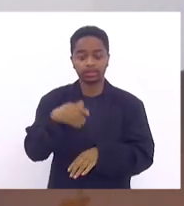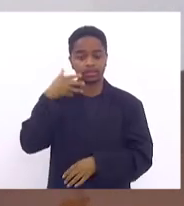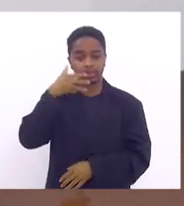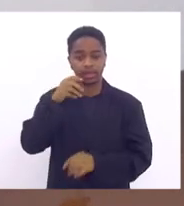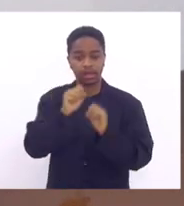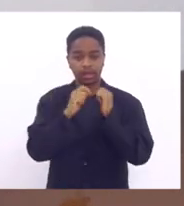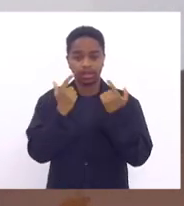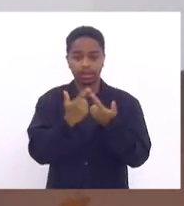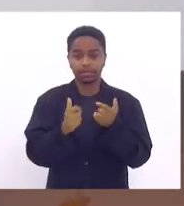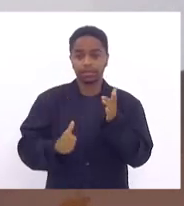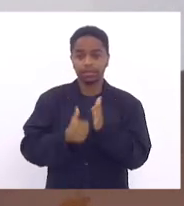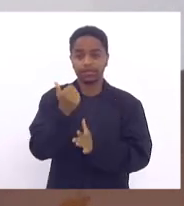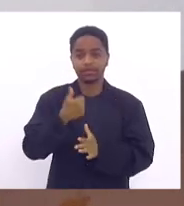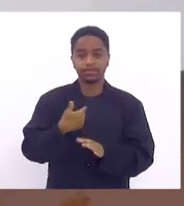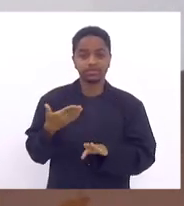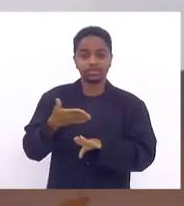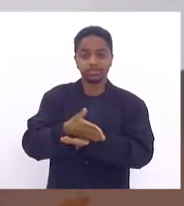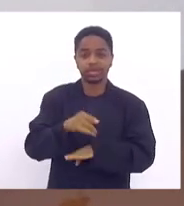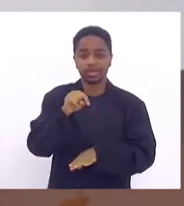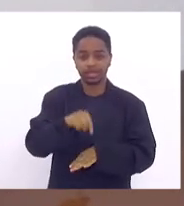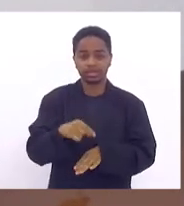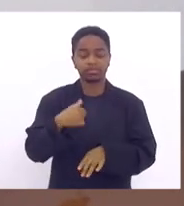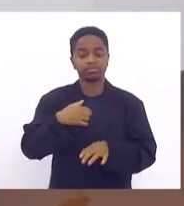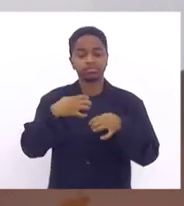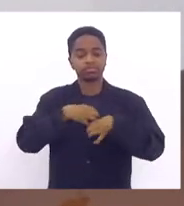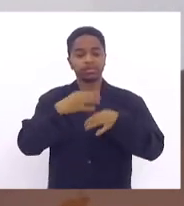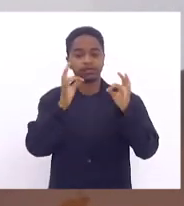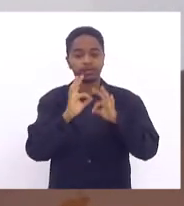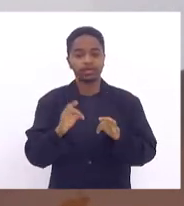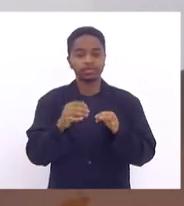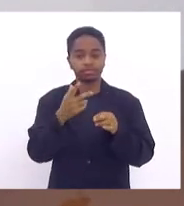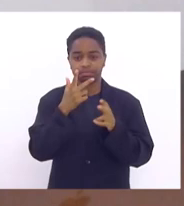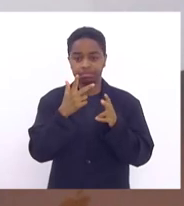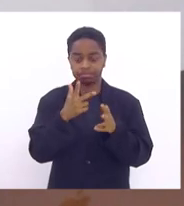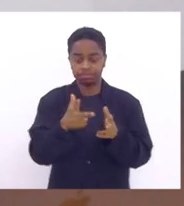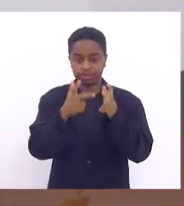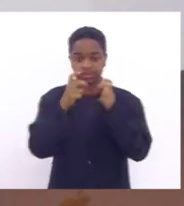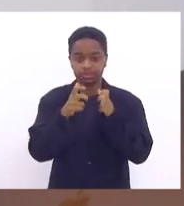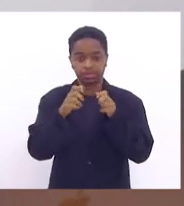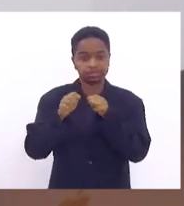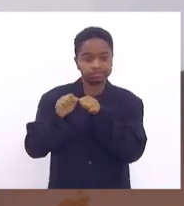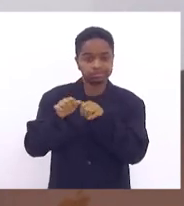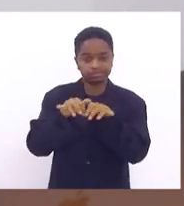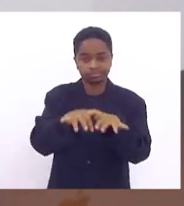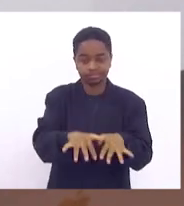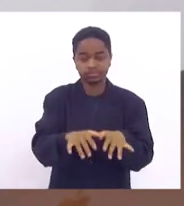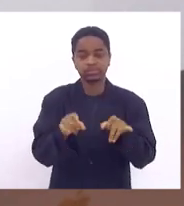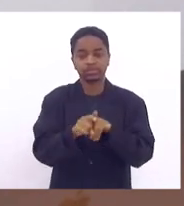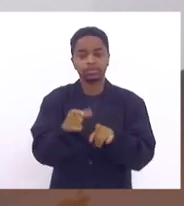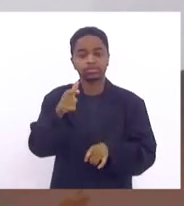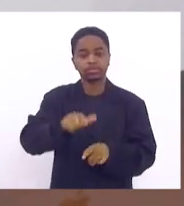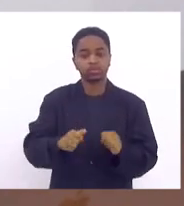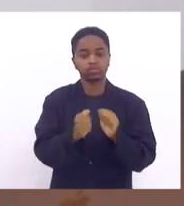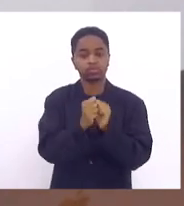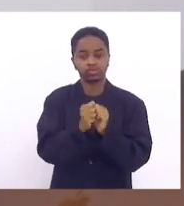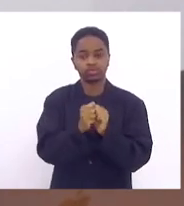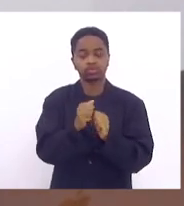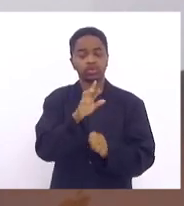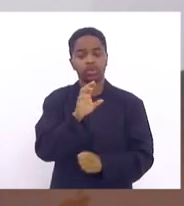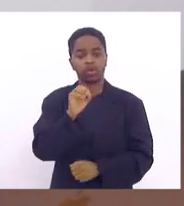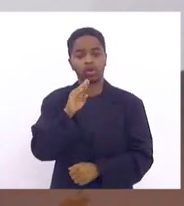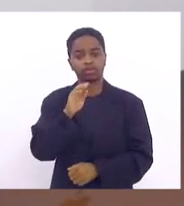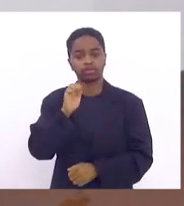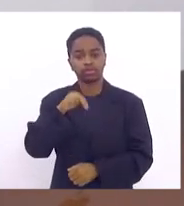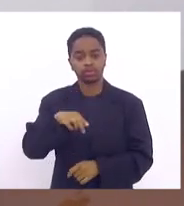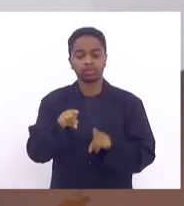tô na alerge eu tô muito feliz de ver ess esse auditório lotado e de estar mais uma vez ao lado do Dr Robson né que vem fazendo um trabalho brilhante e muito